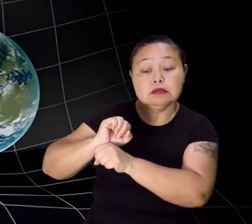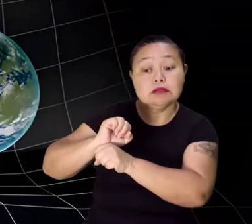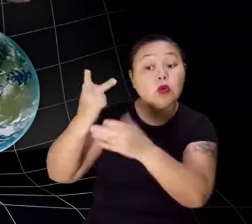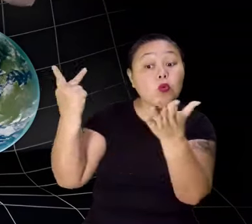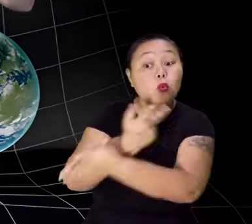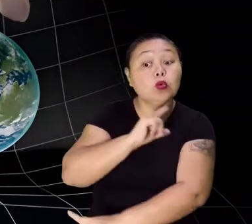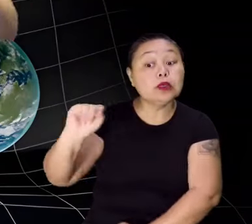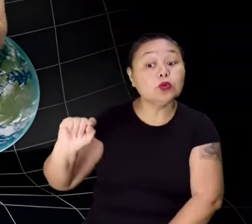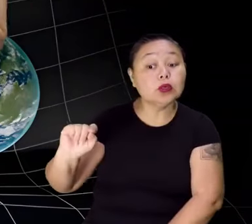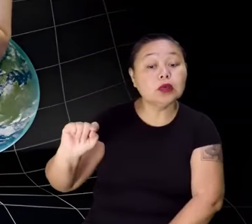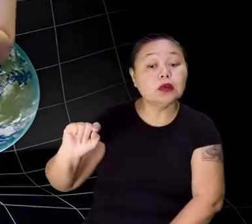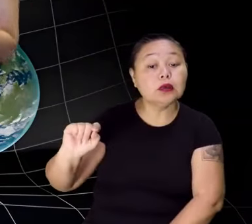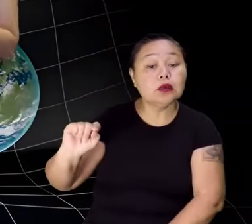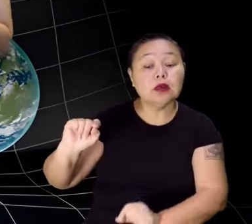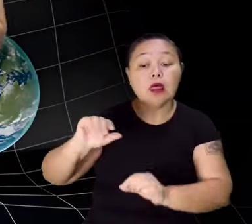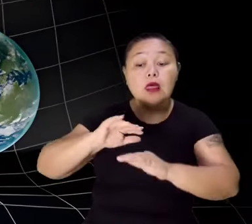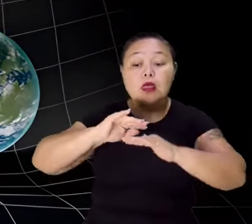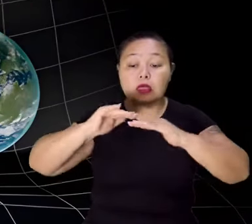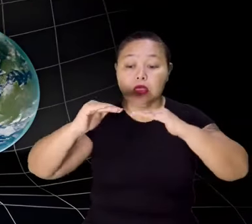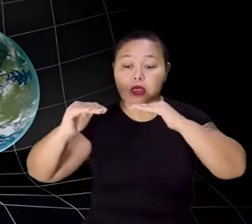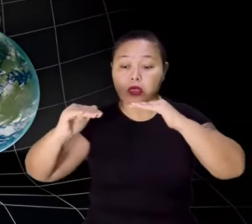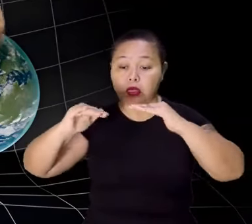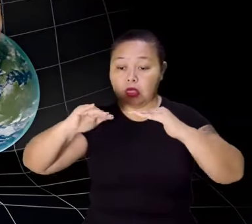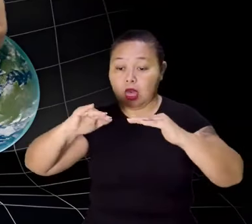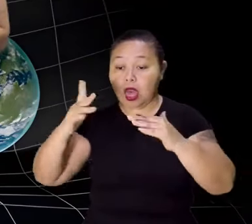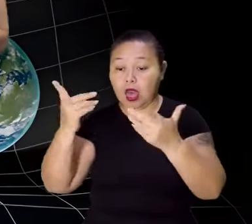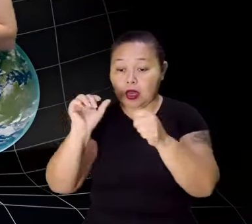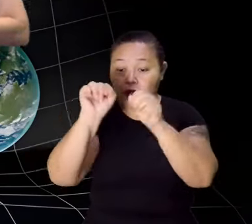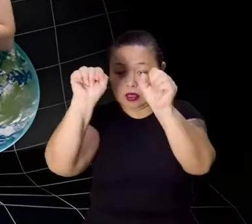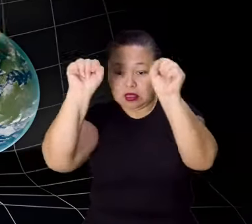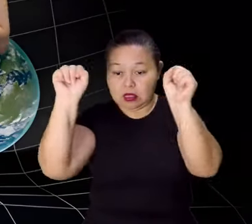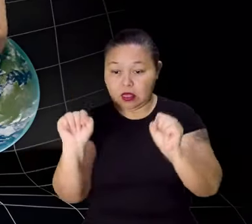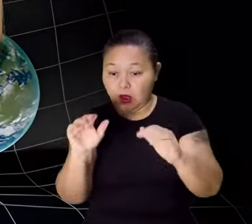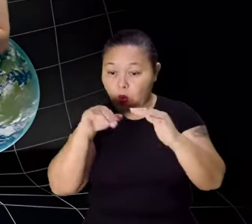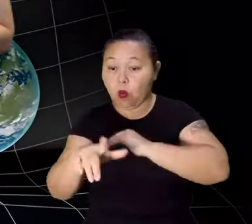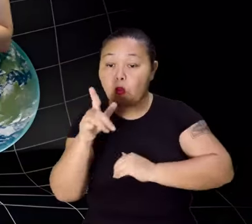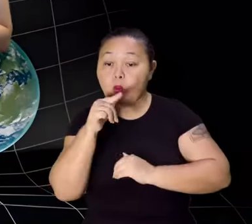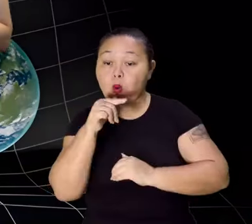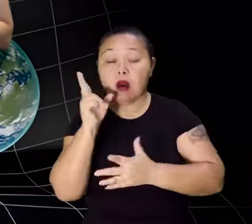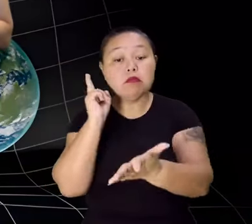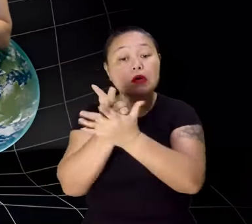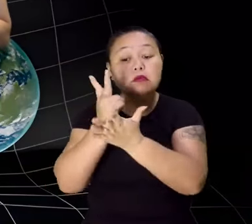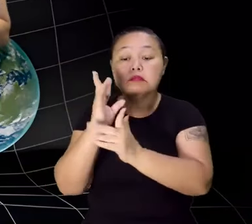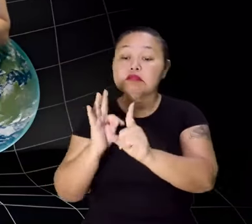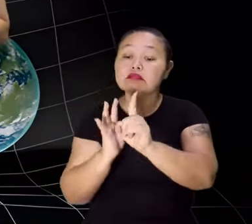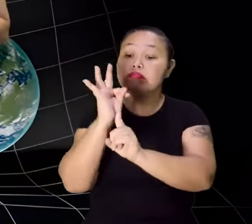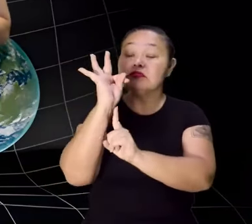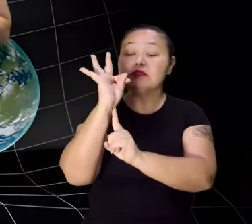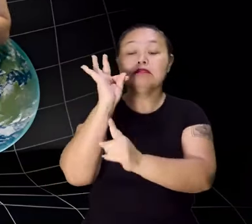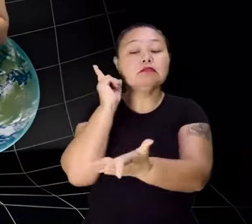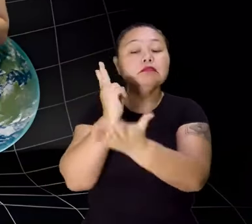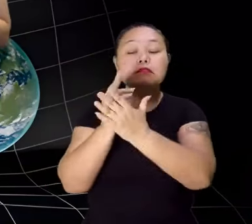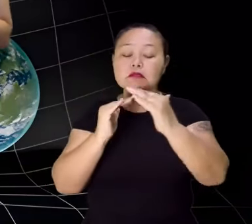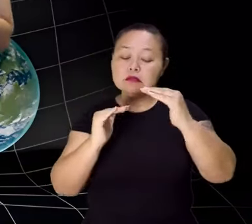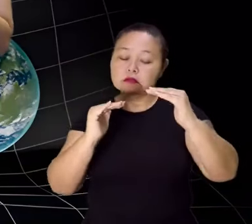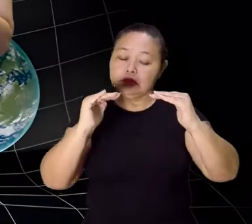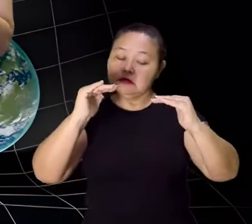é isso. Aquele banho termostático, aquele sistema, né? Para você colocar água, para manter a temperatura constante.